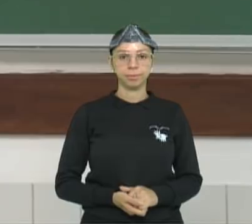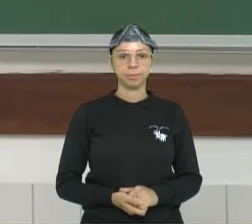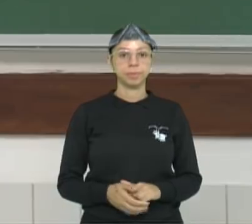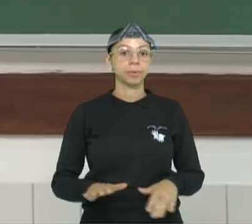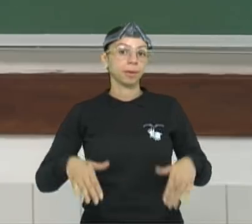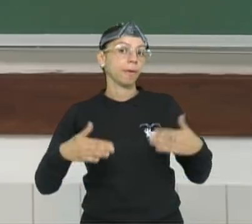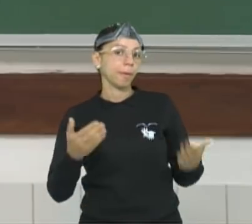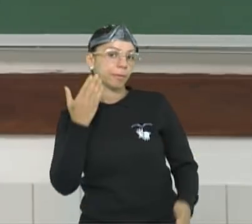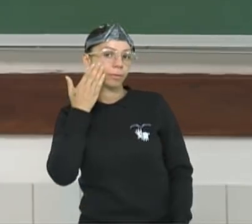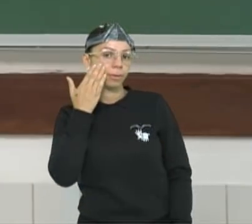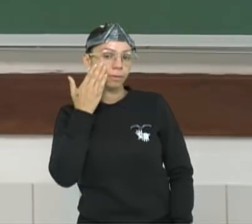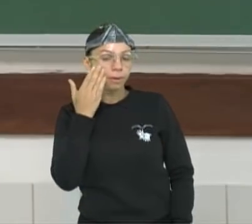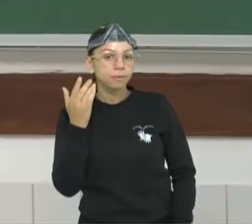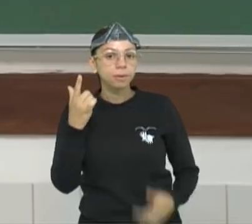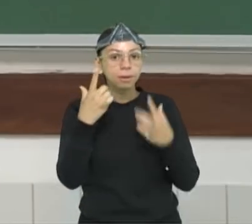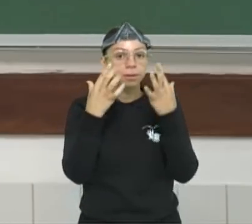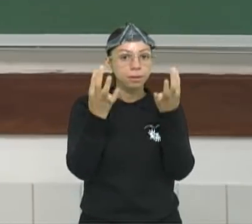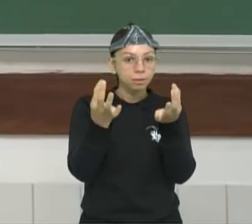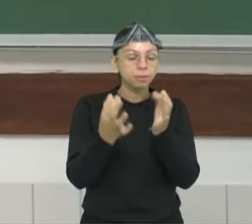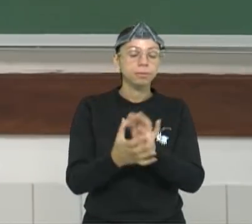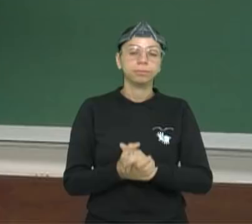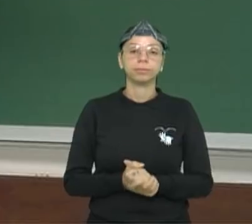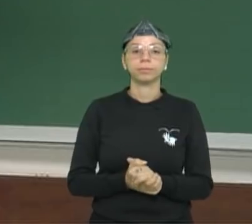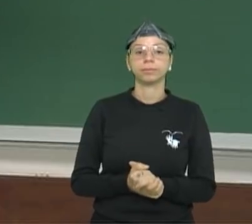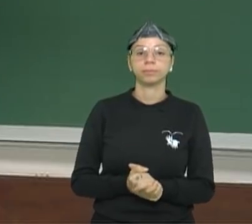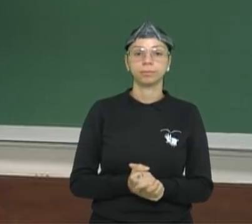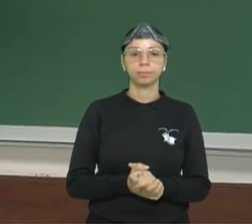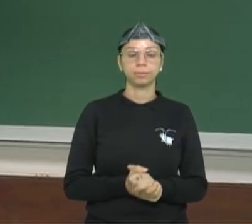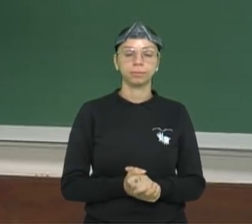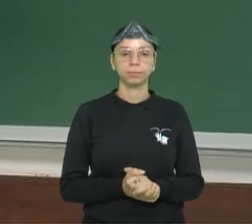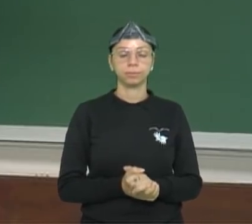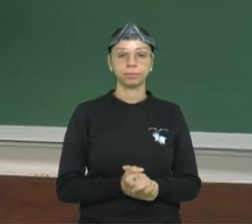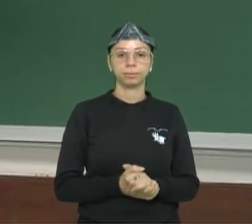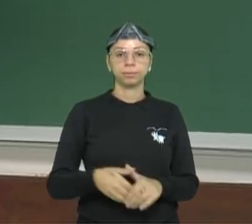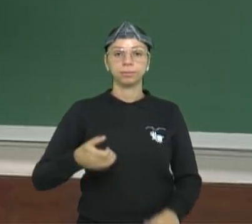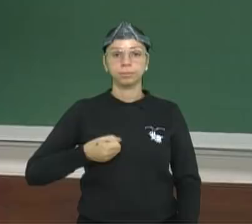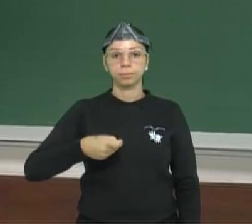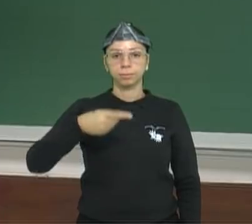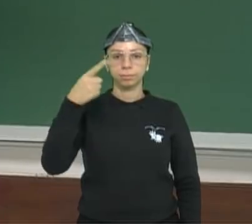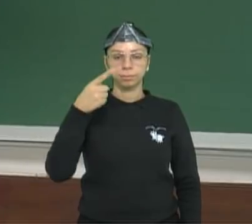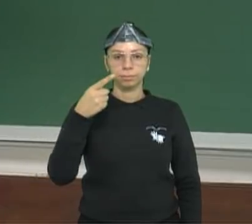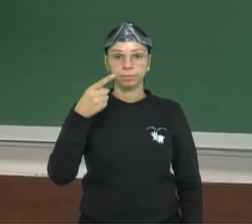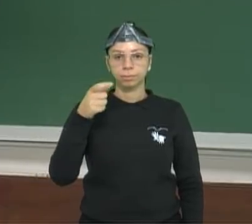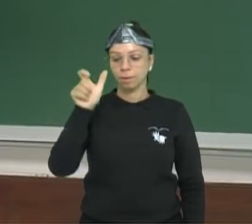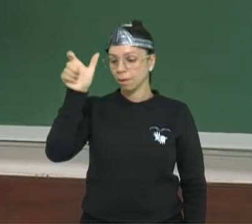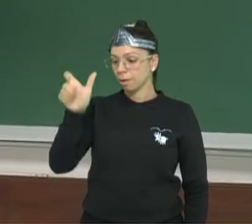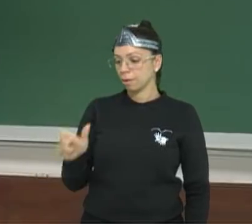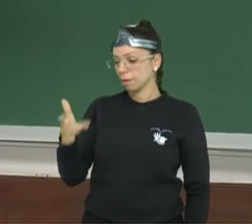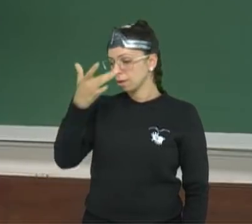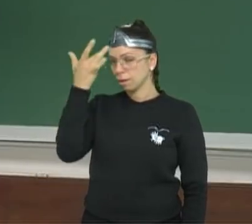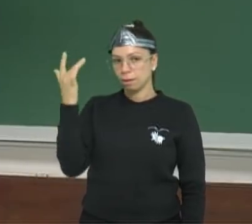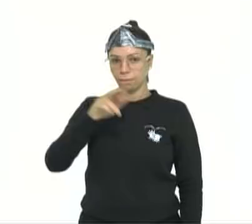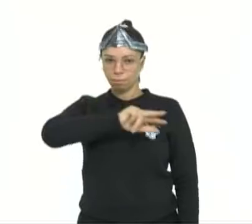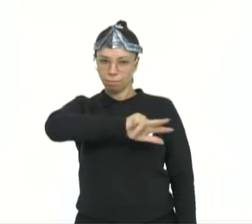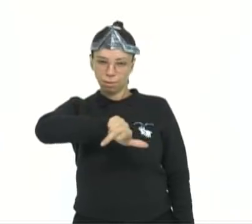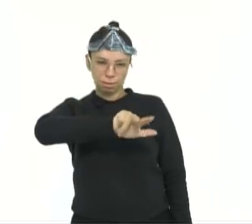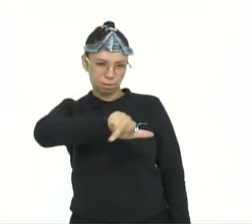Então, vamos ver se você prestou atenção? Vamos conferir as suas respostas. Número 1. André Kellyman não é professor?